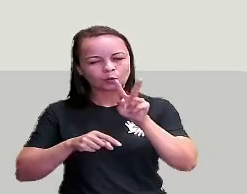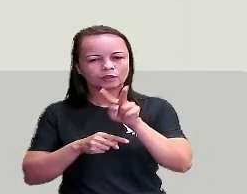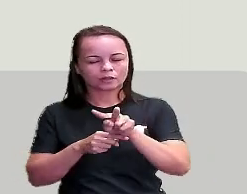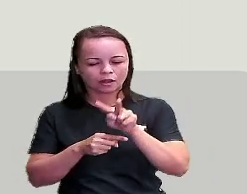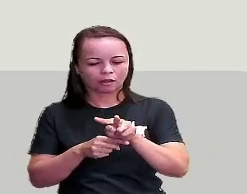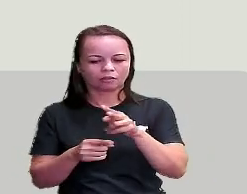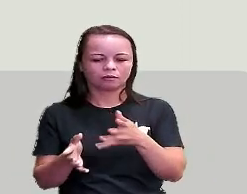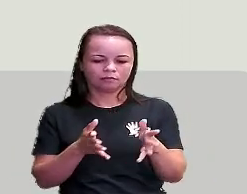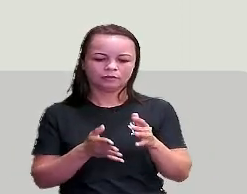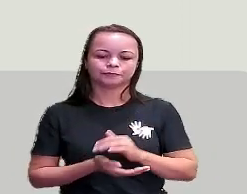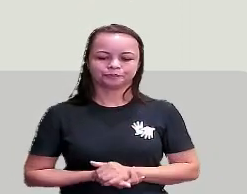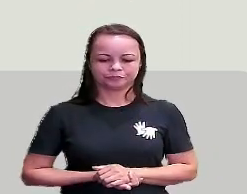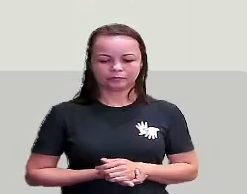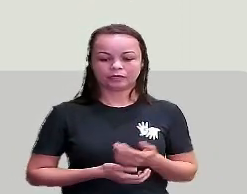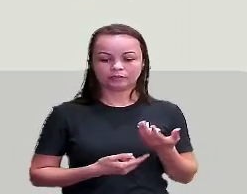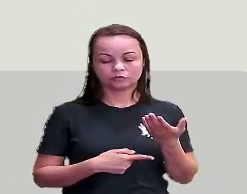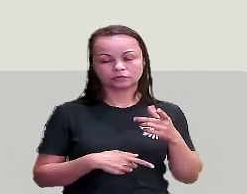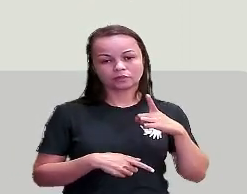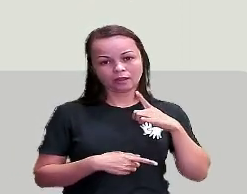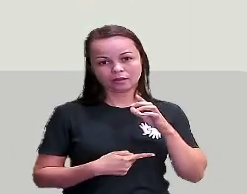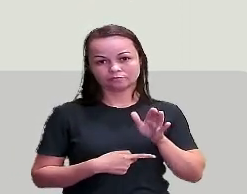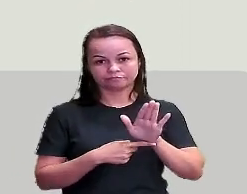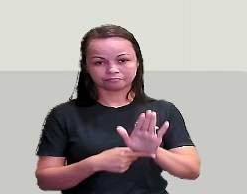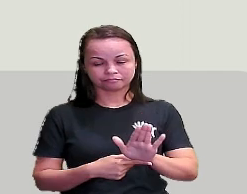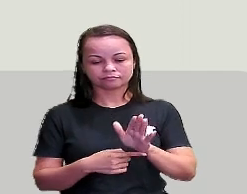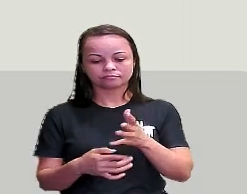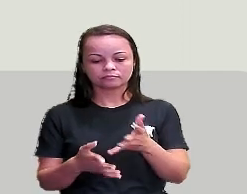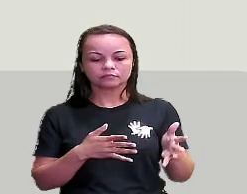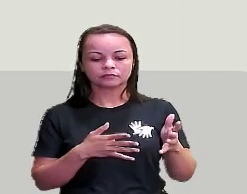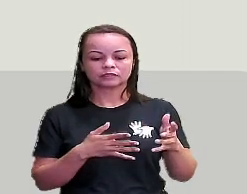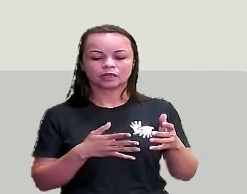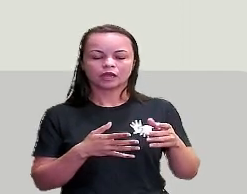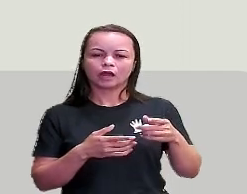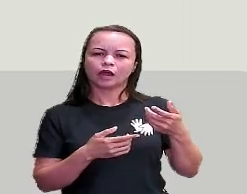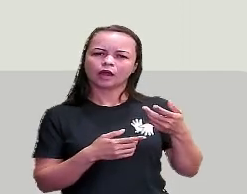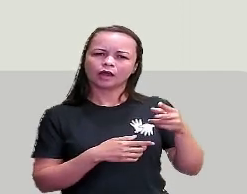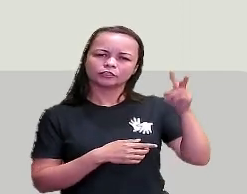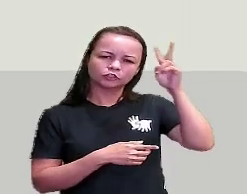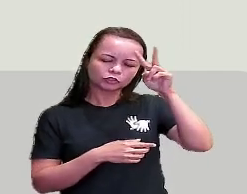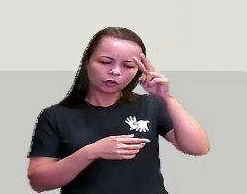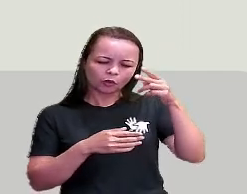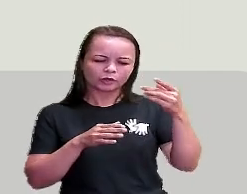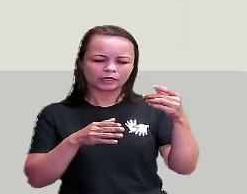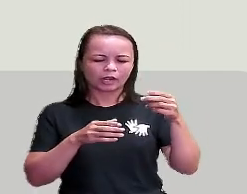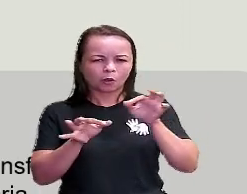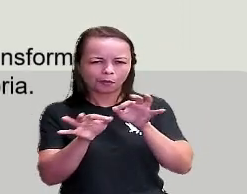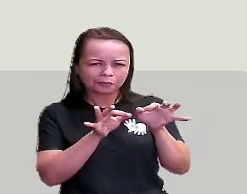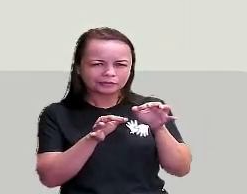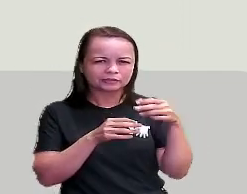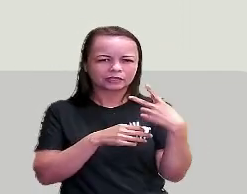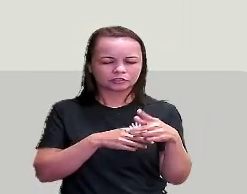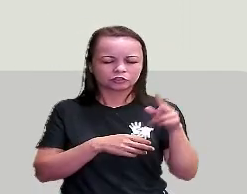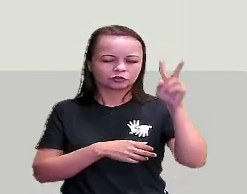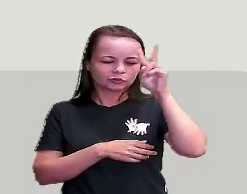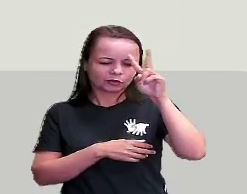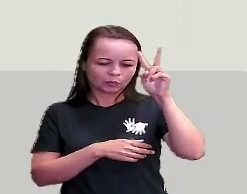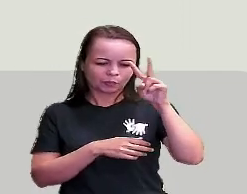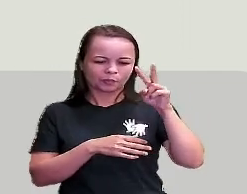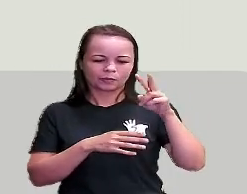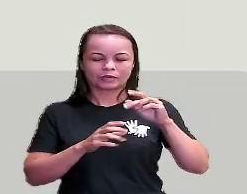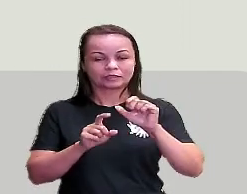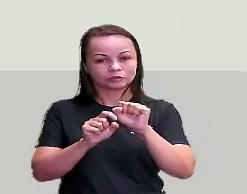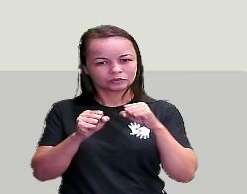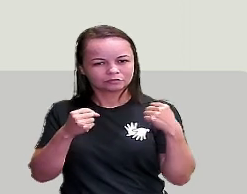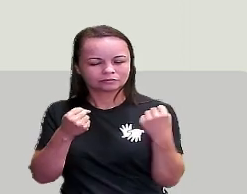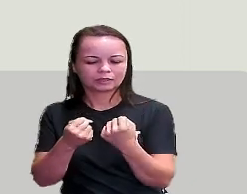culturais ajuda a conservar a história e a memória das diferentes sociedades e